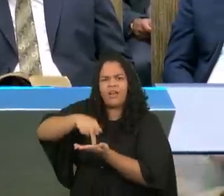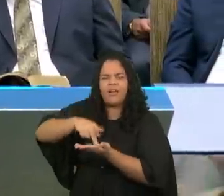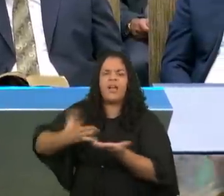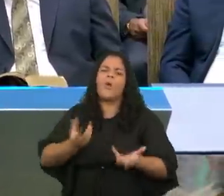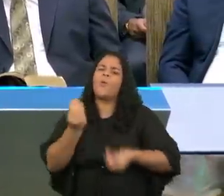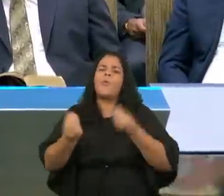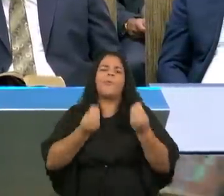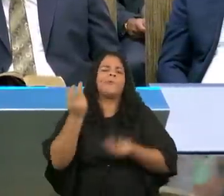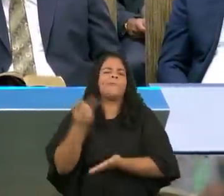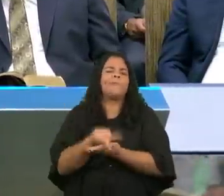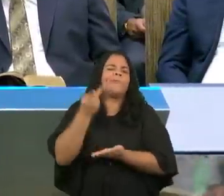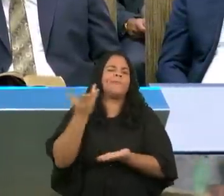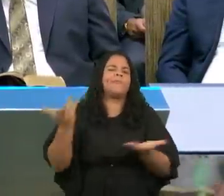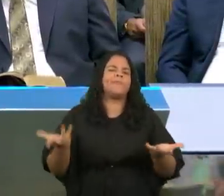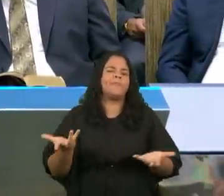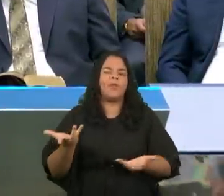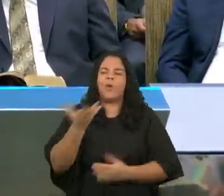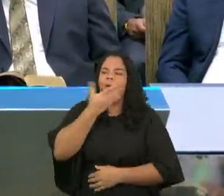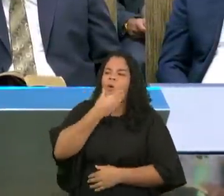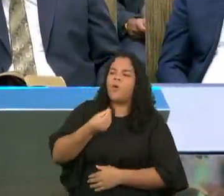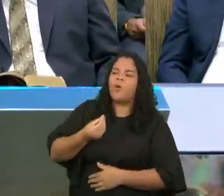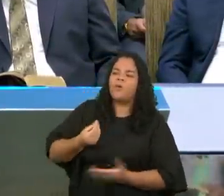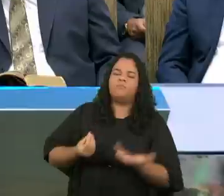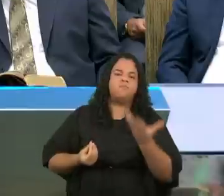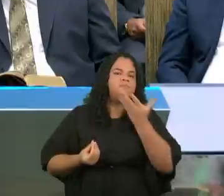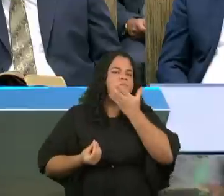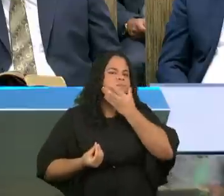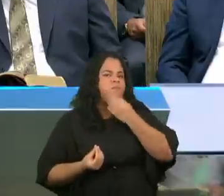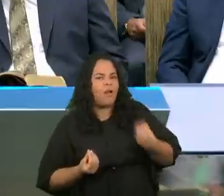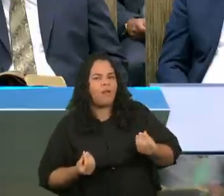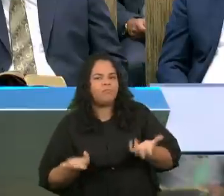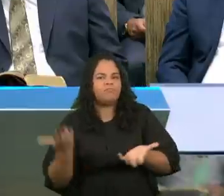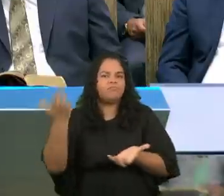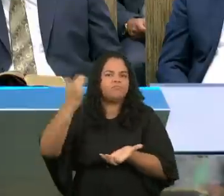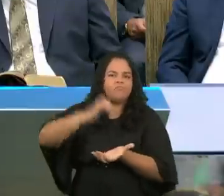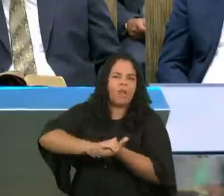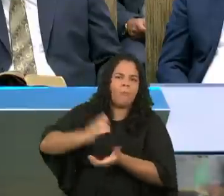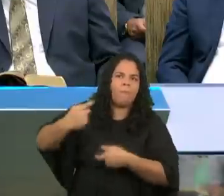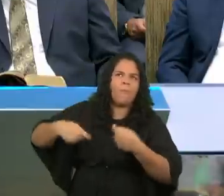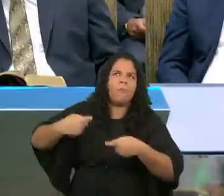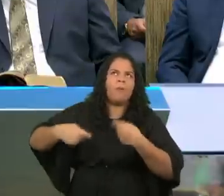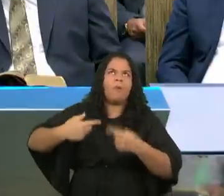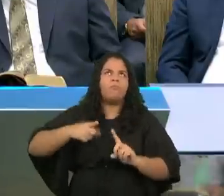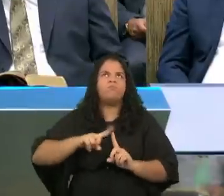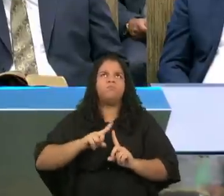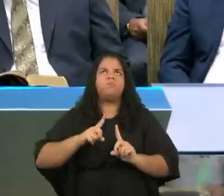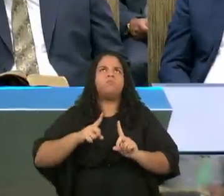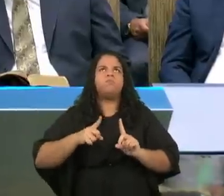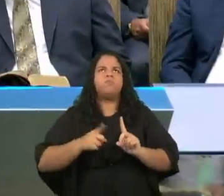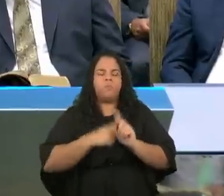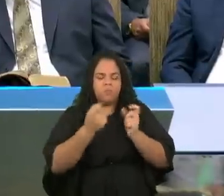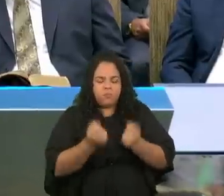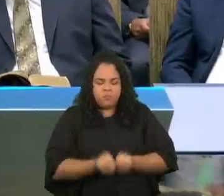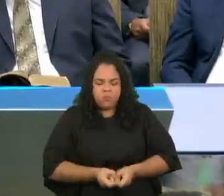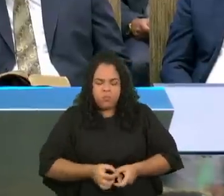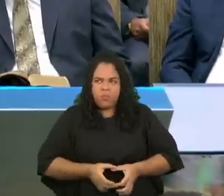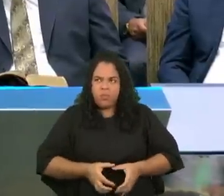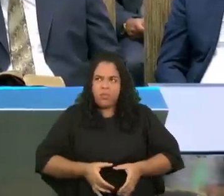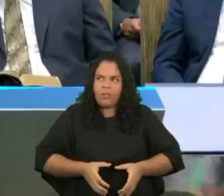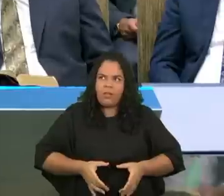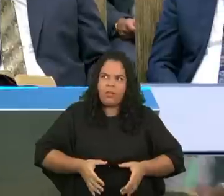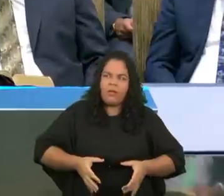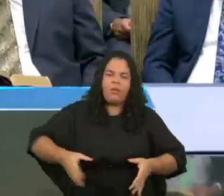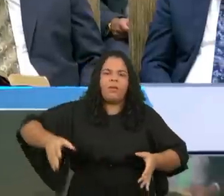E aí, qual é o mitocôndria que vai ficar lá no citoplasma da célula da mulher? Que é aquela única célula que tem